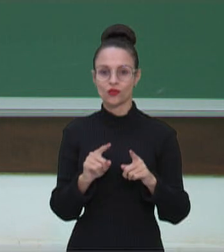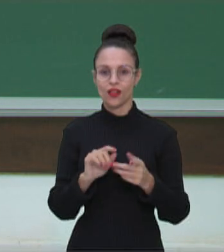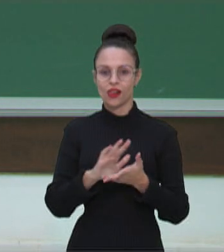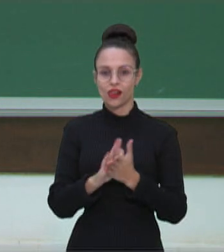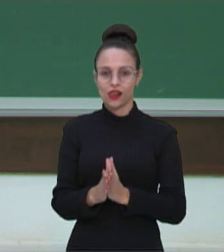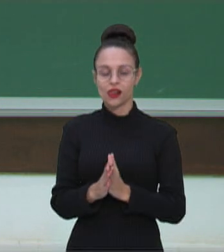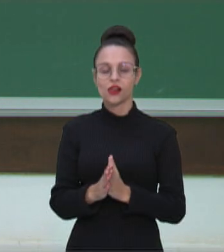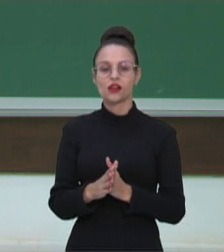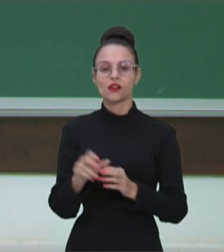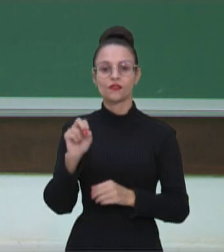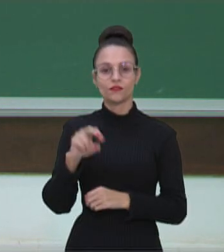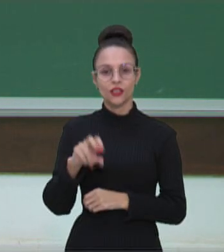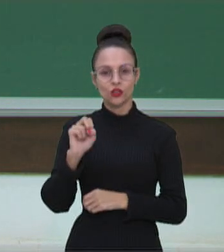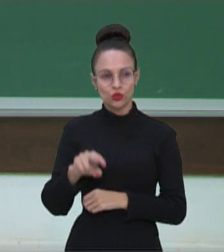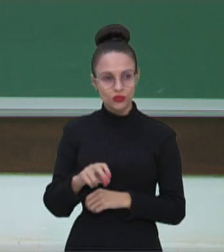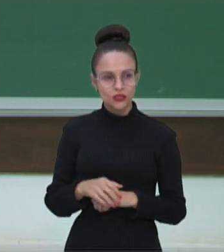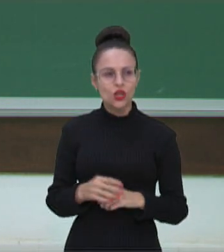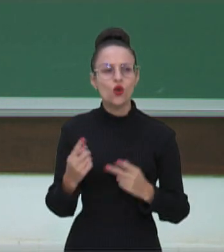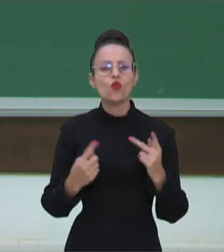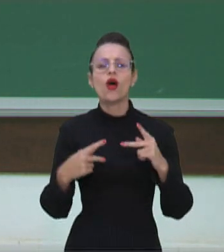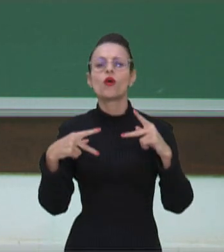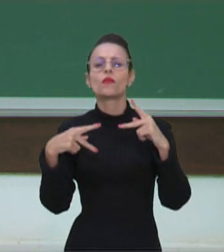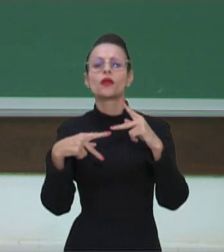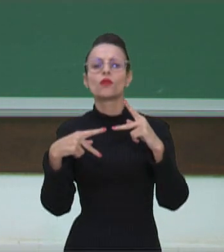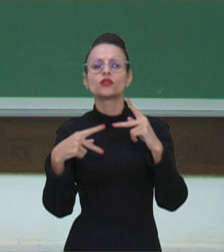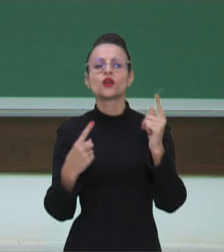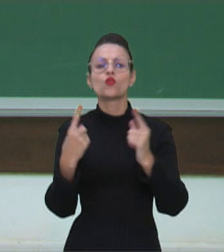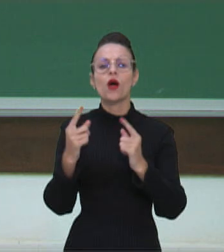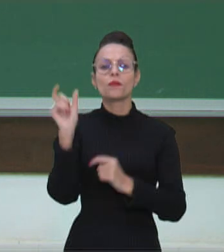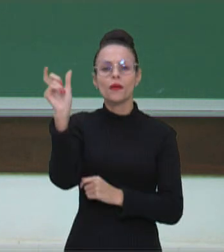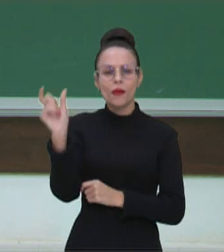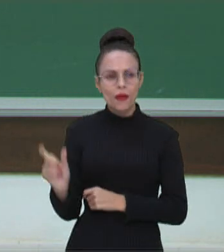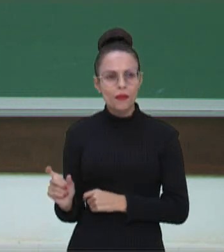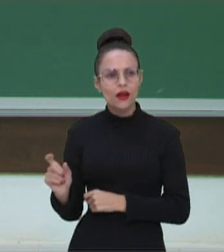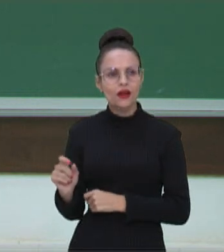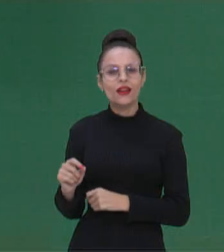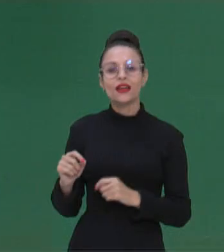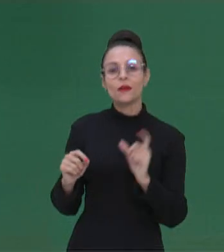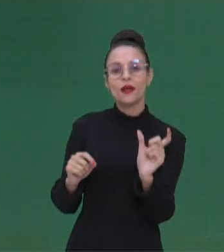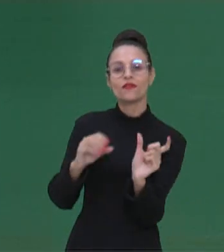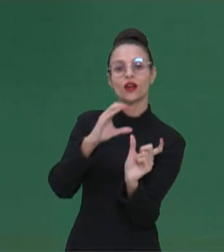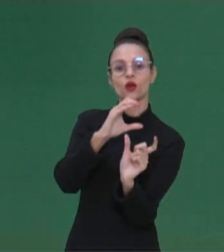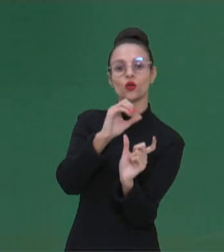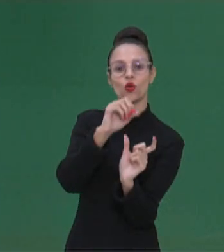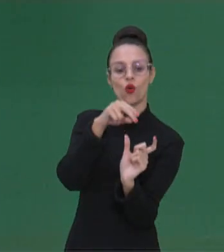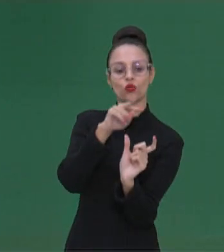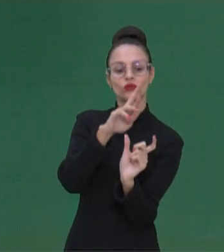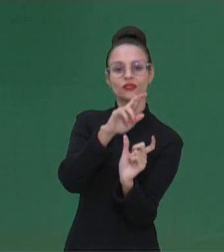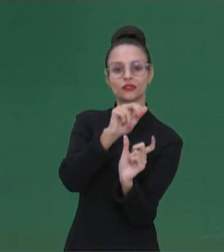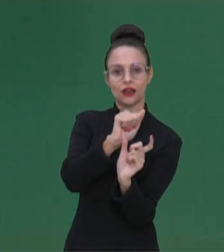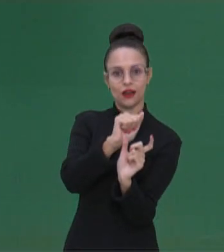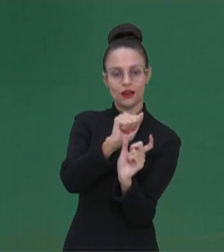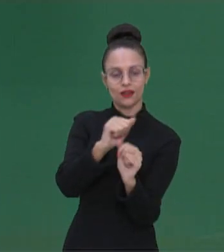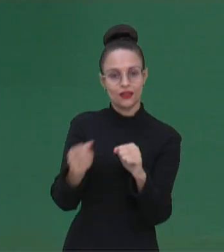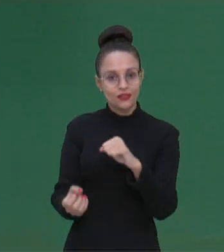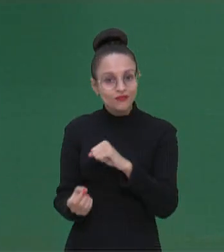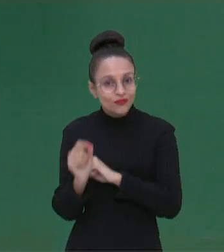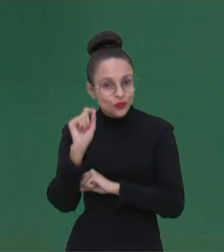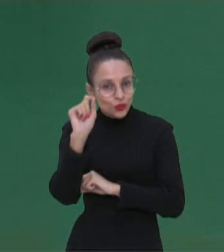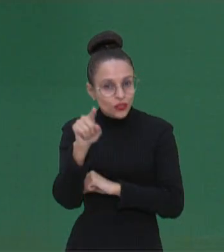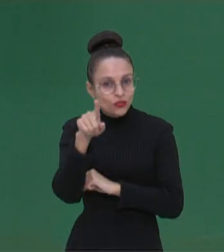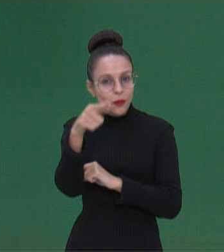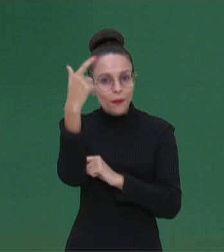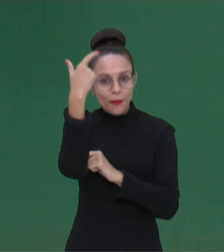preposição? Né? Será que é contra? Será que é vírus? Claro, gente, é contra sim, né? Então, estou dando para vocês a